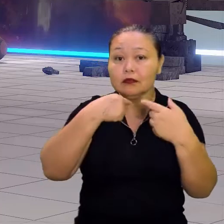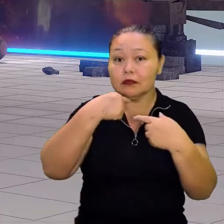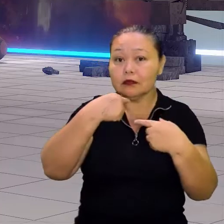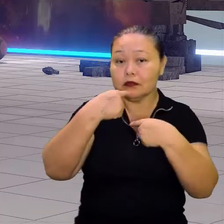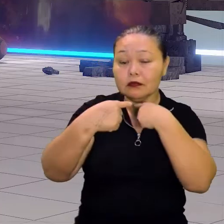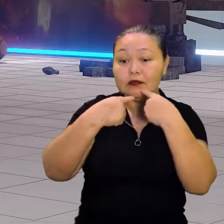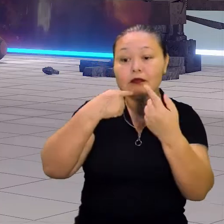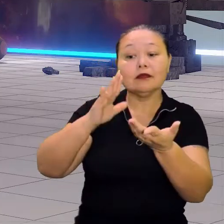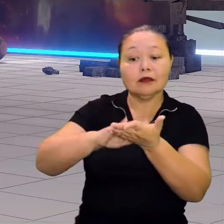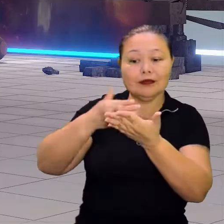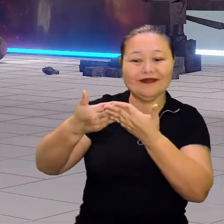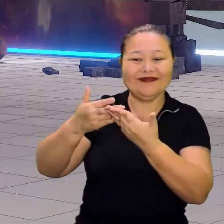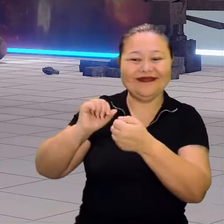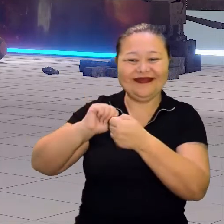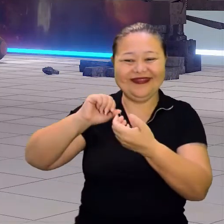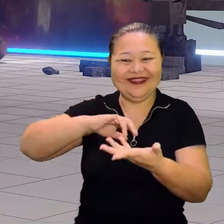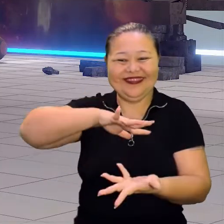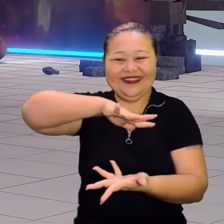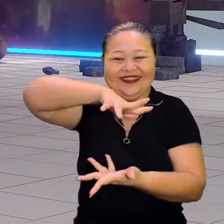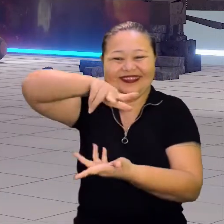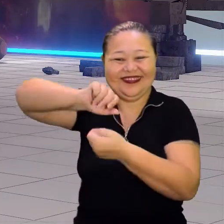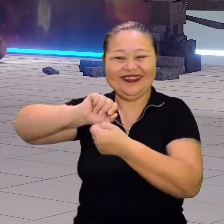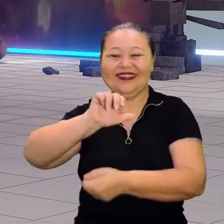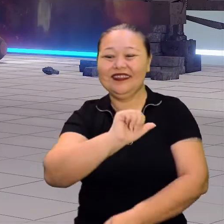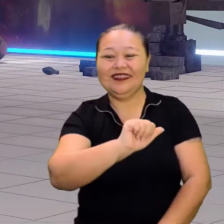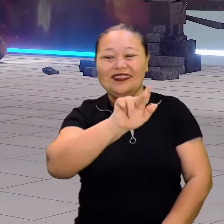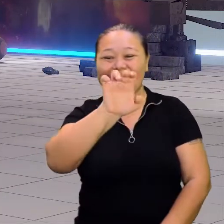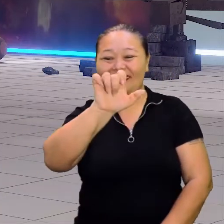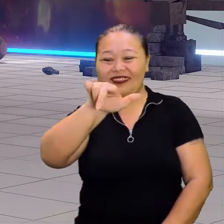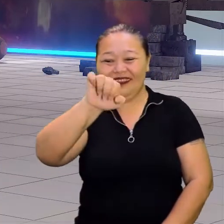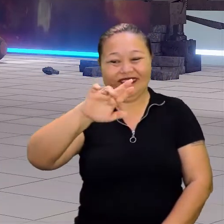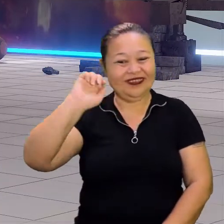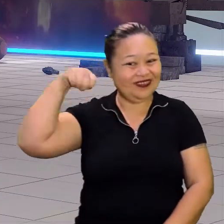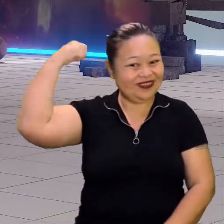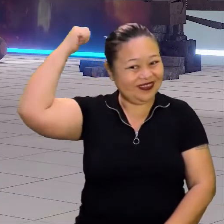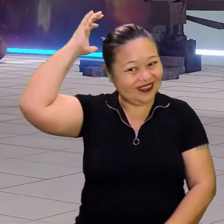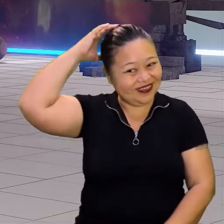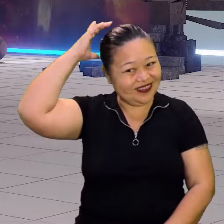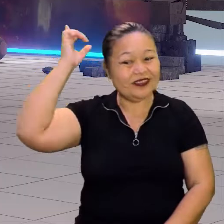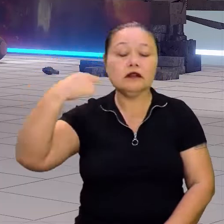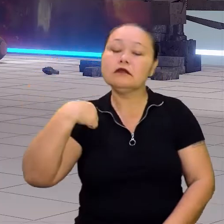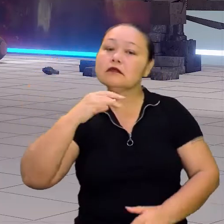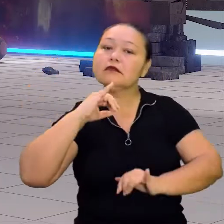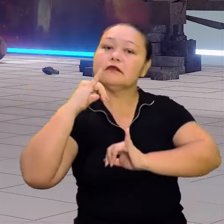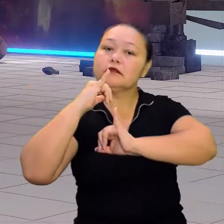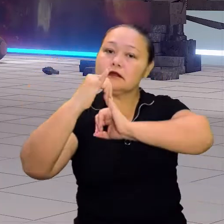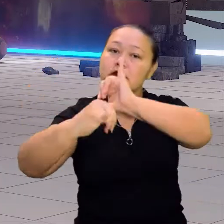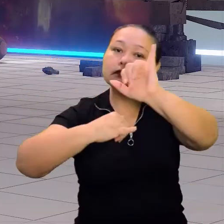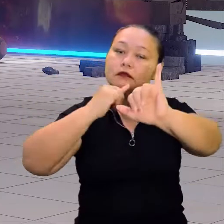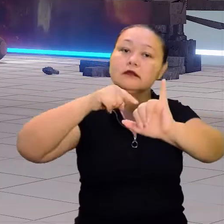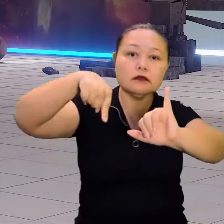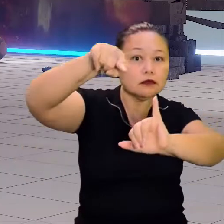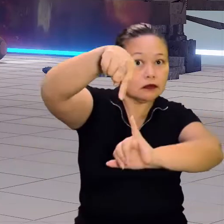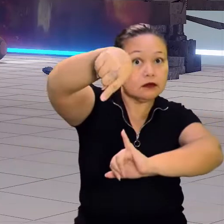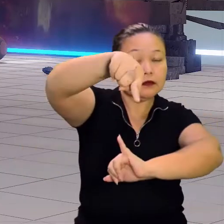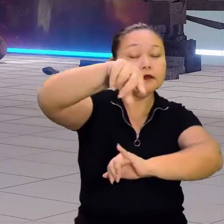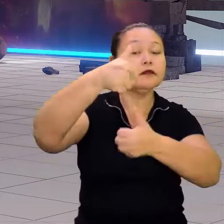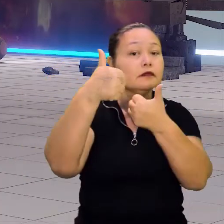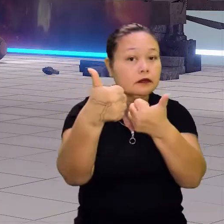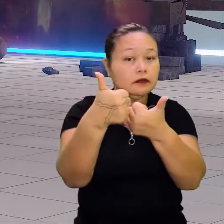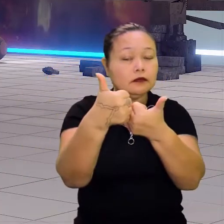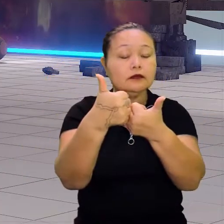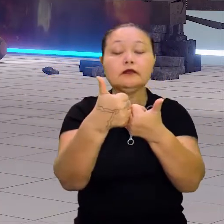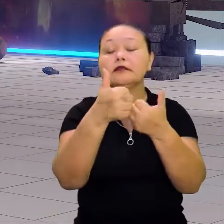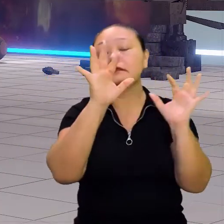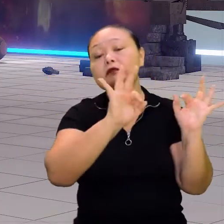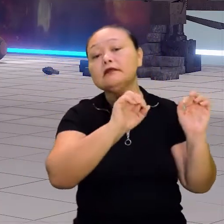a nossa intérprete internacional, a Aldelina, que está conosco, aí levando informações até vocês, tá bom?